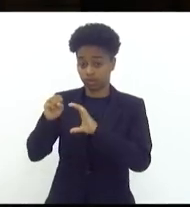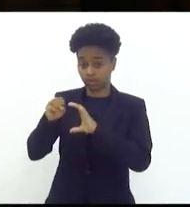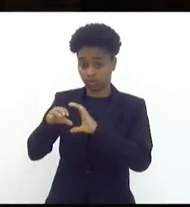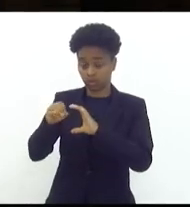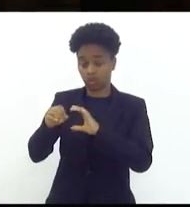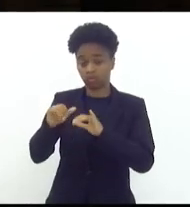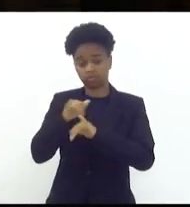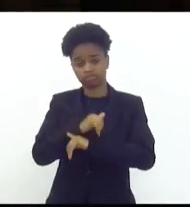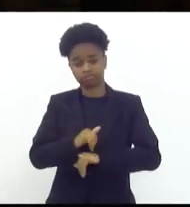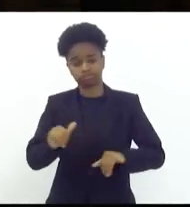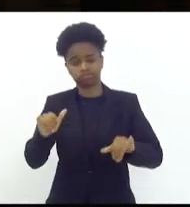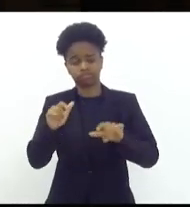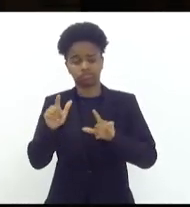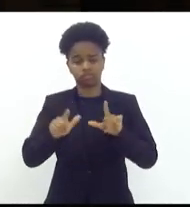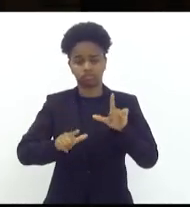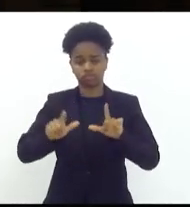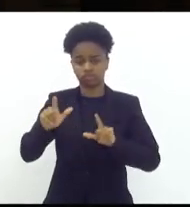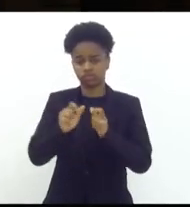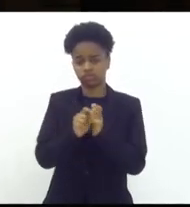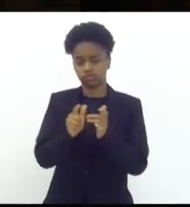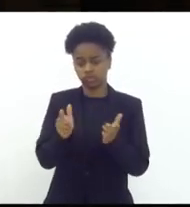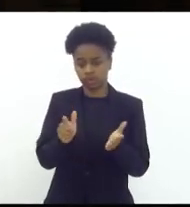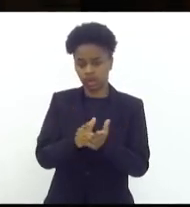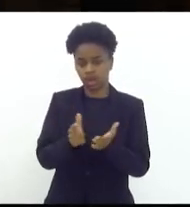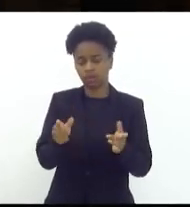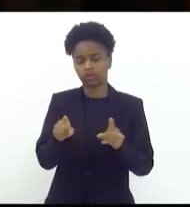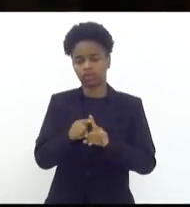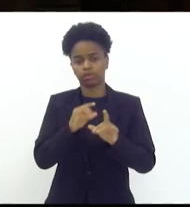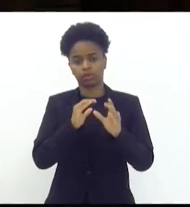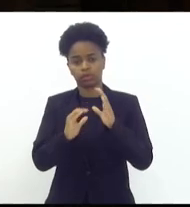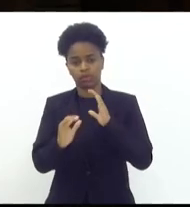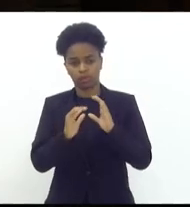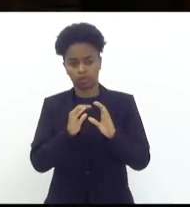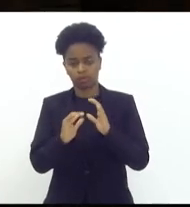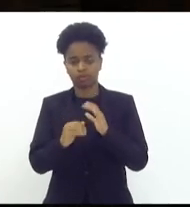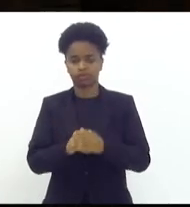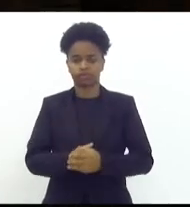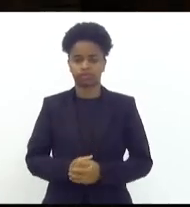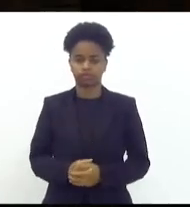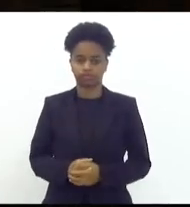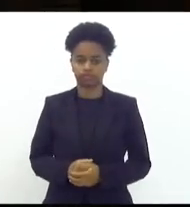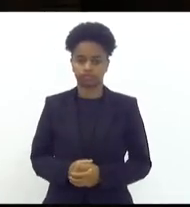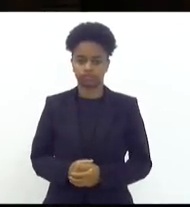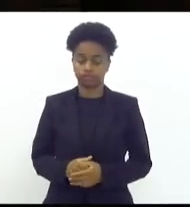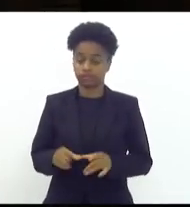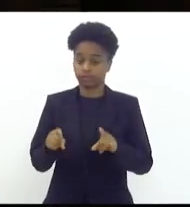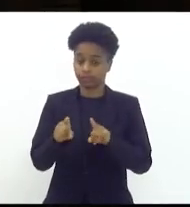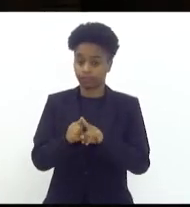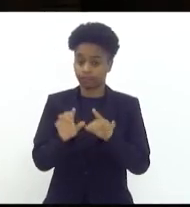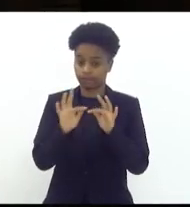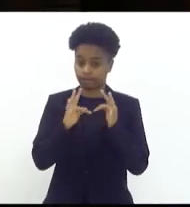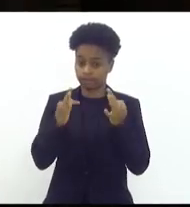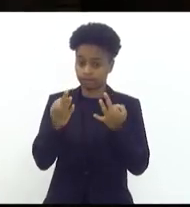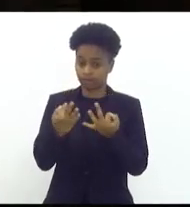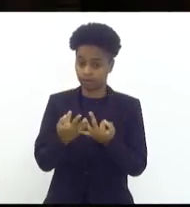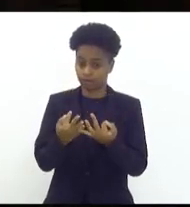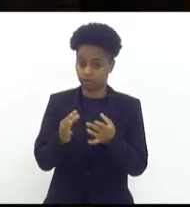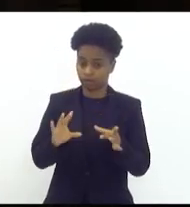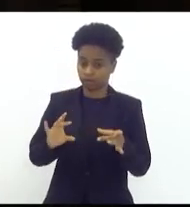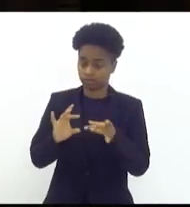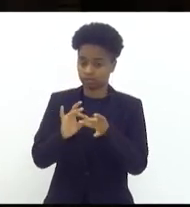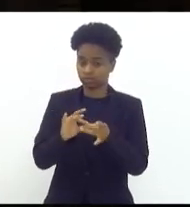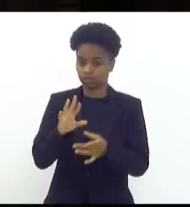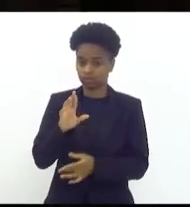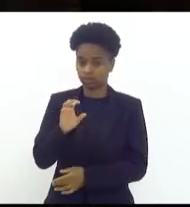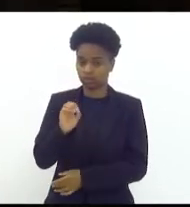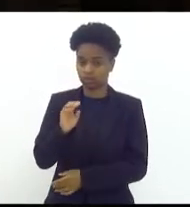de jornalismo a Rede Globo de Comunicação e a família Roberto Marinho